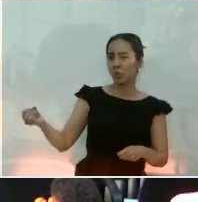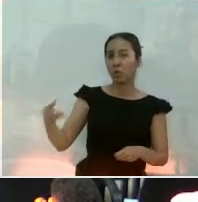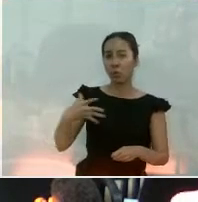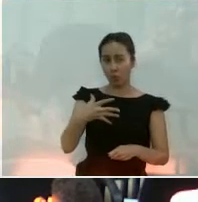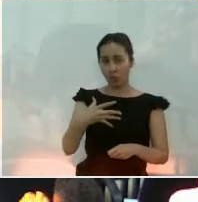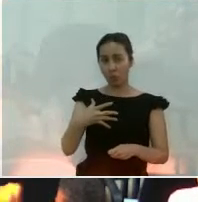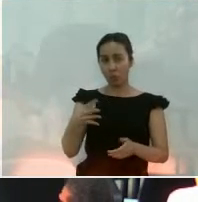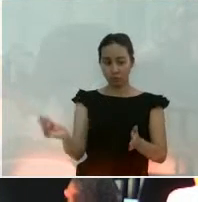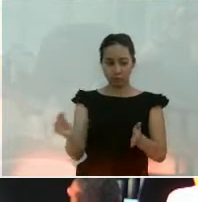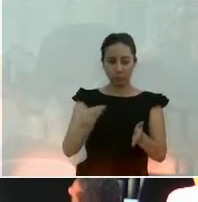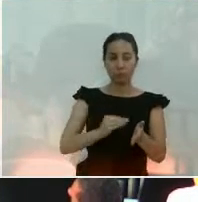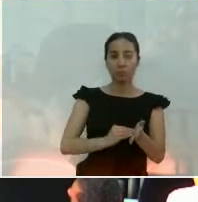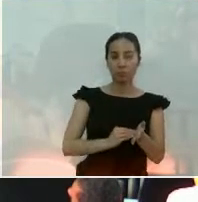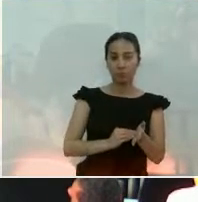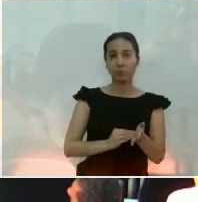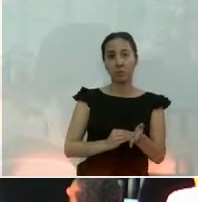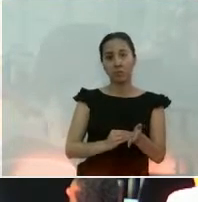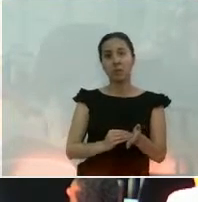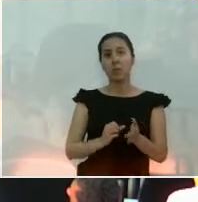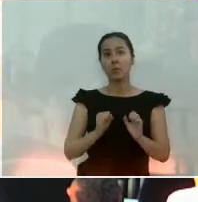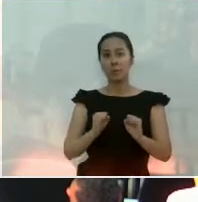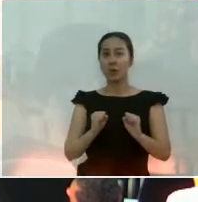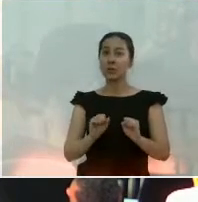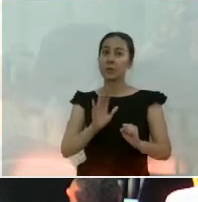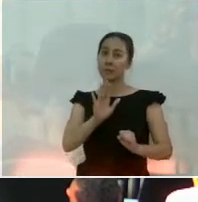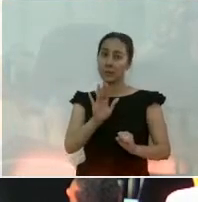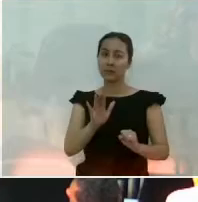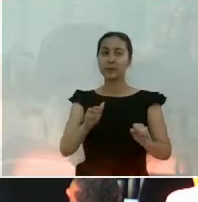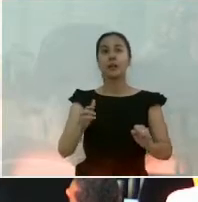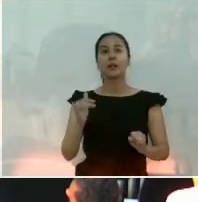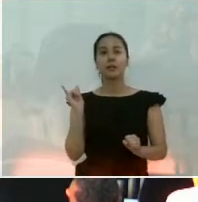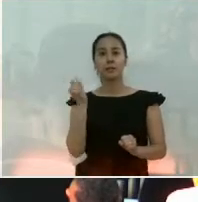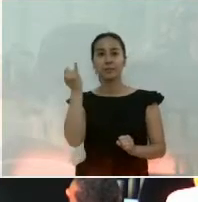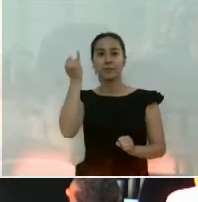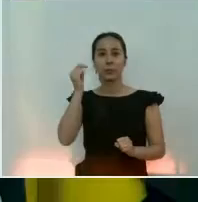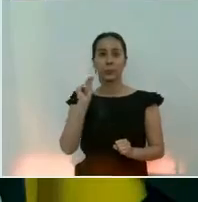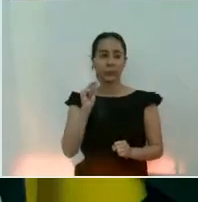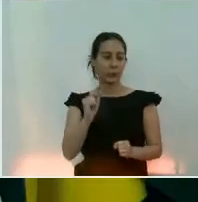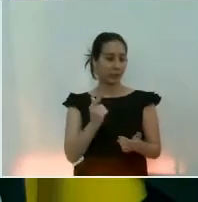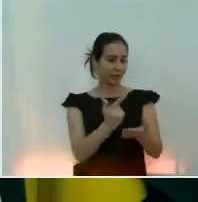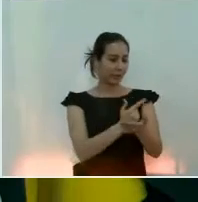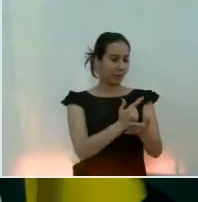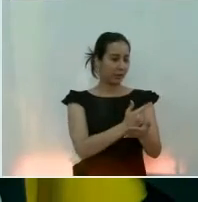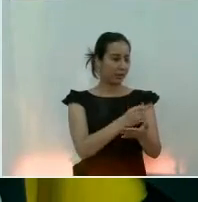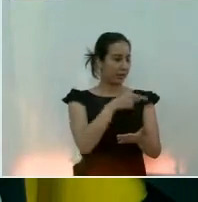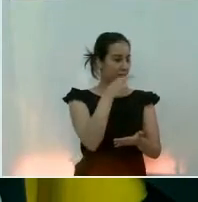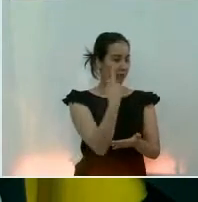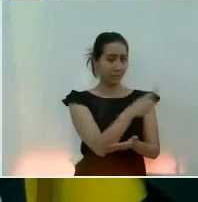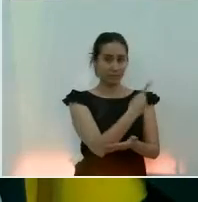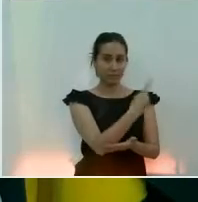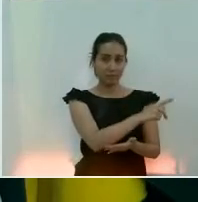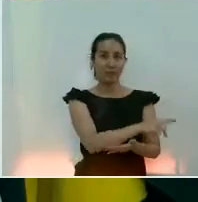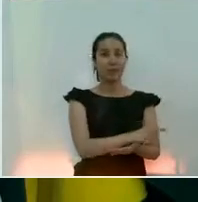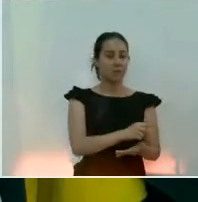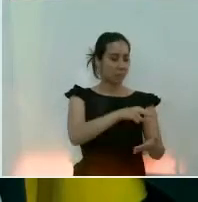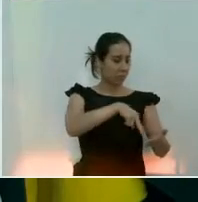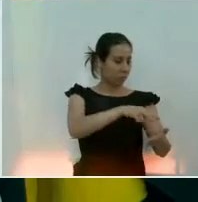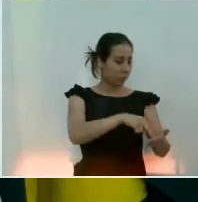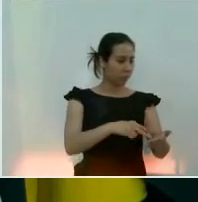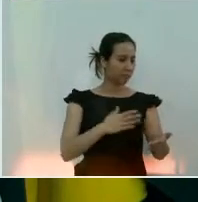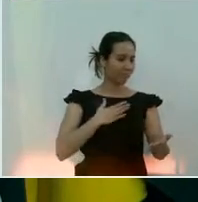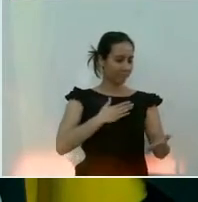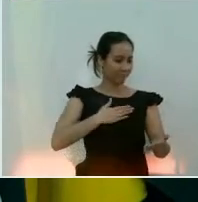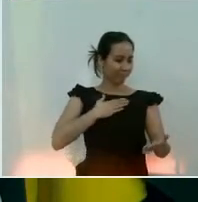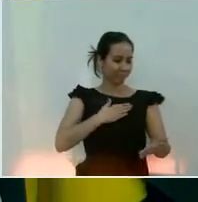acrescentado mais ler os livros do lula é fazer uma viagem a gente se forma e se emociona ao